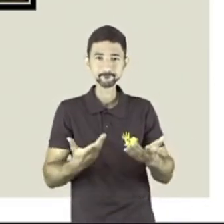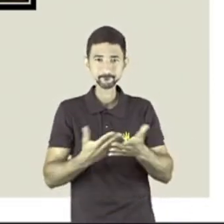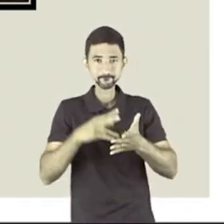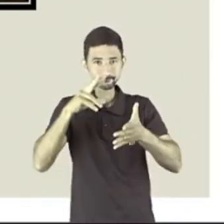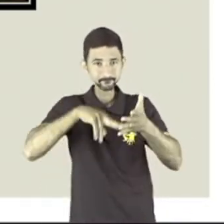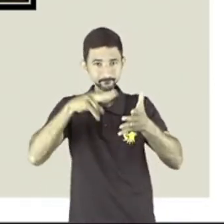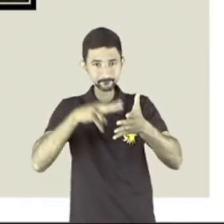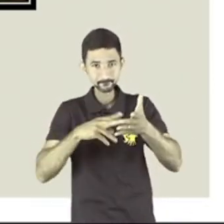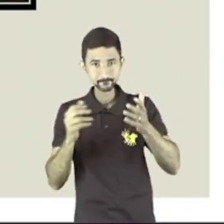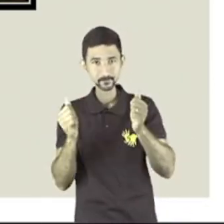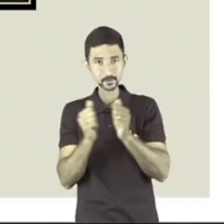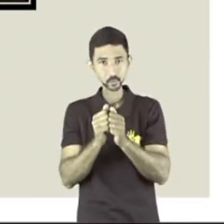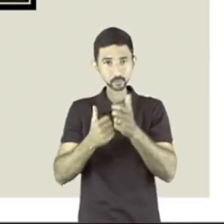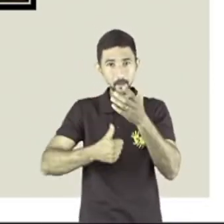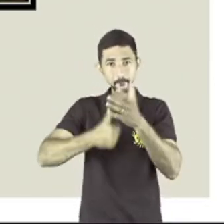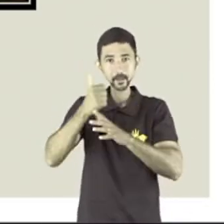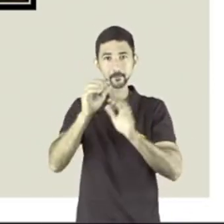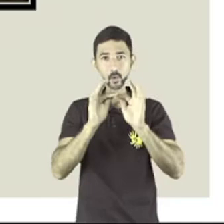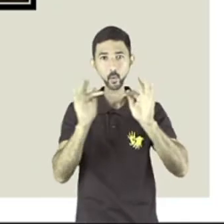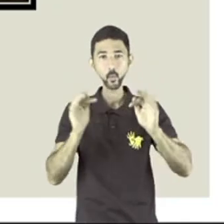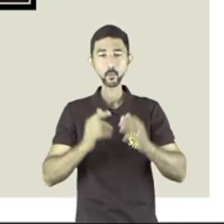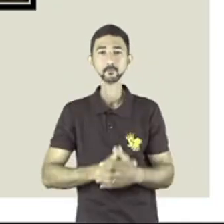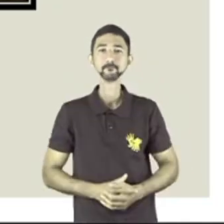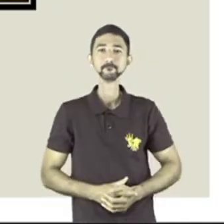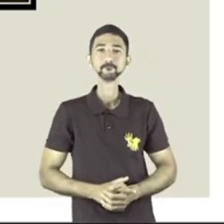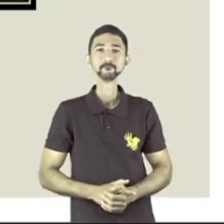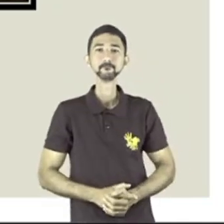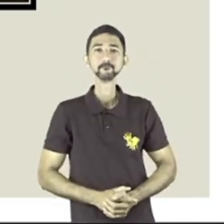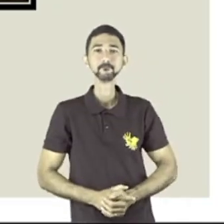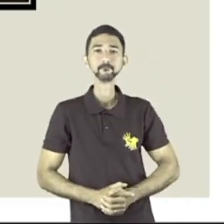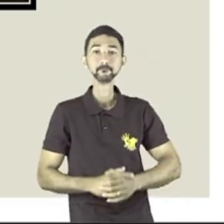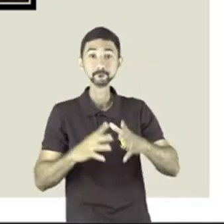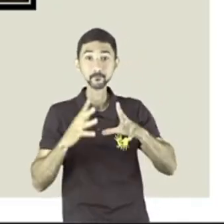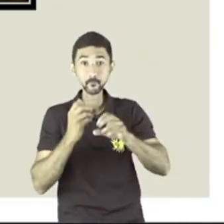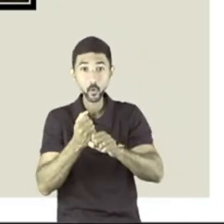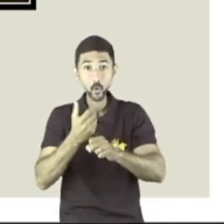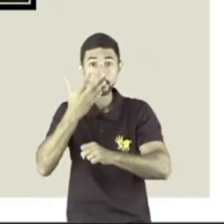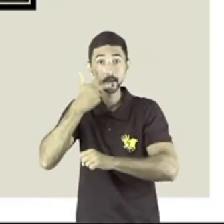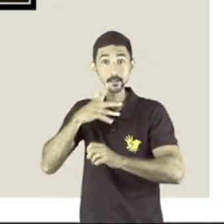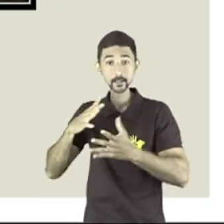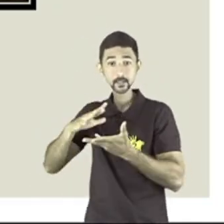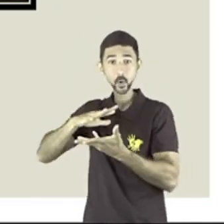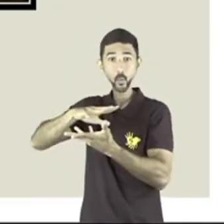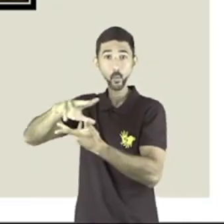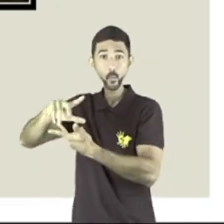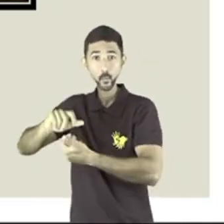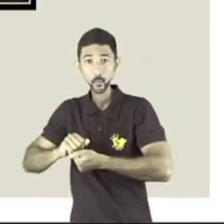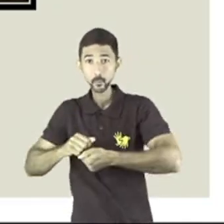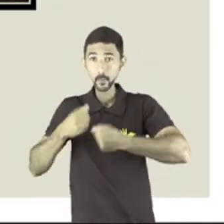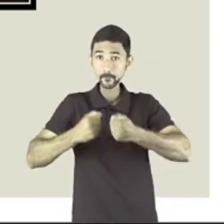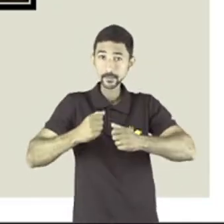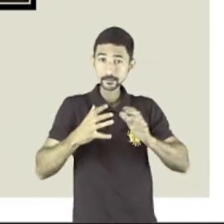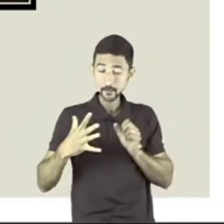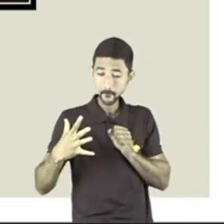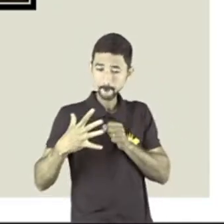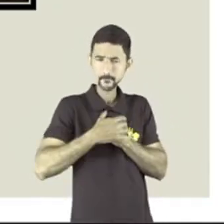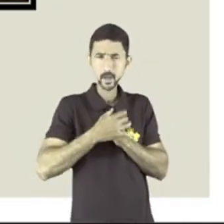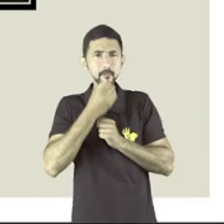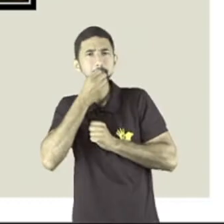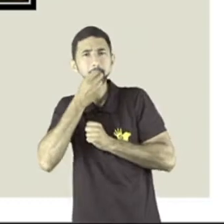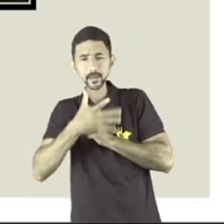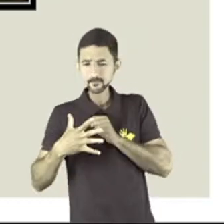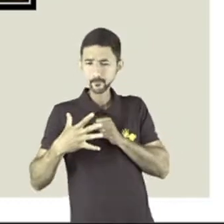o primeiro verso, tá? Toda criança do mundo deve ser bem